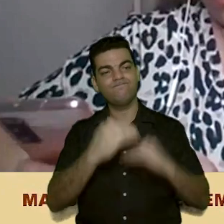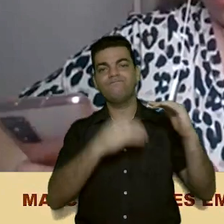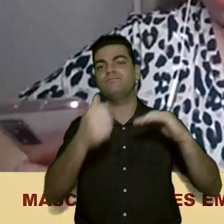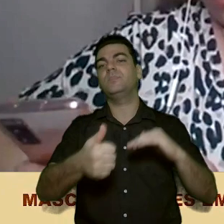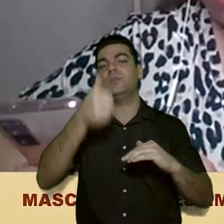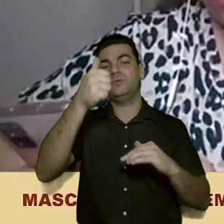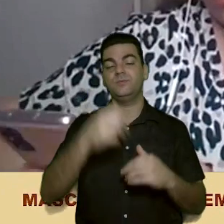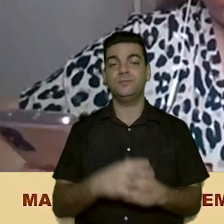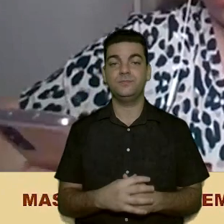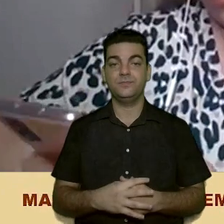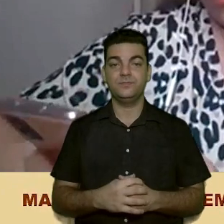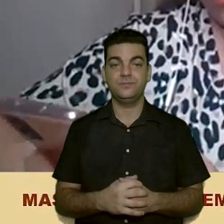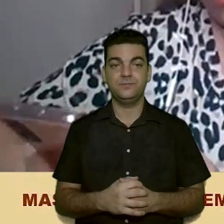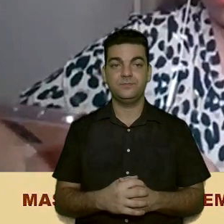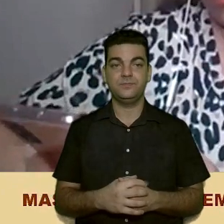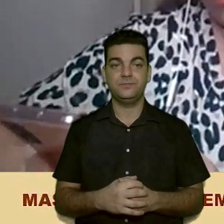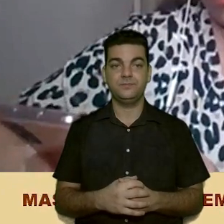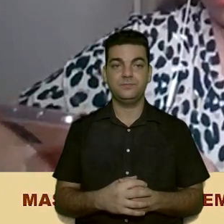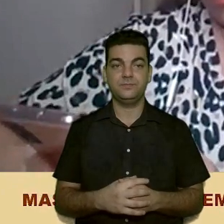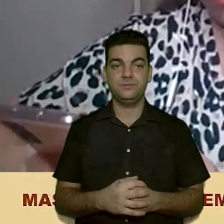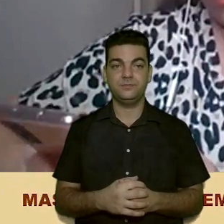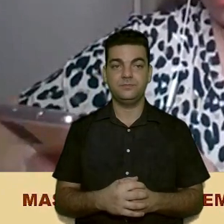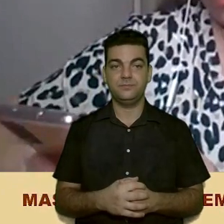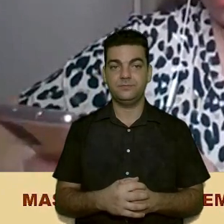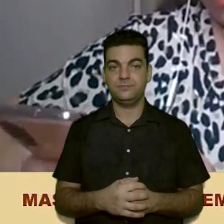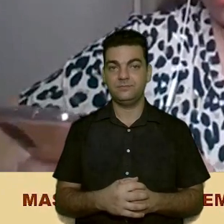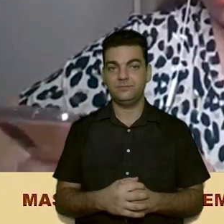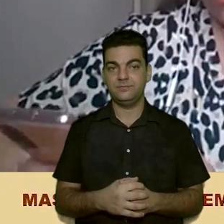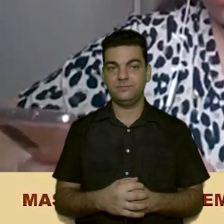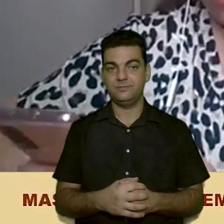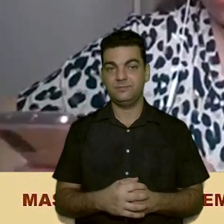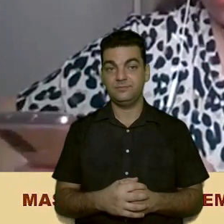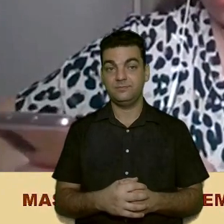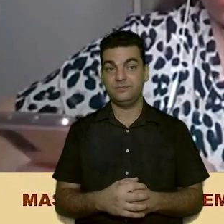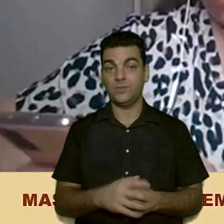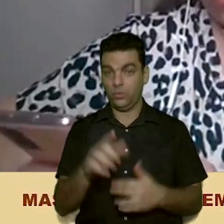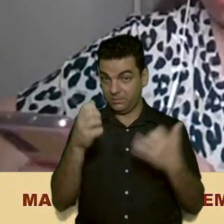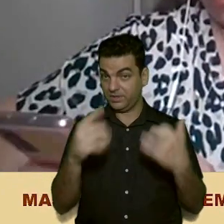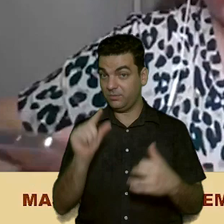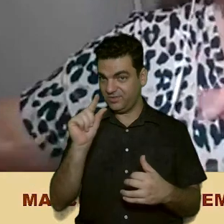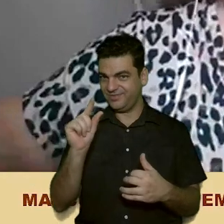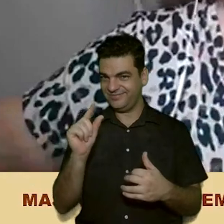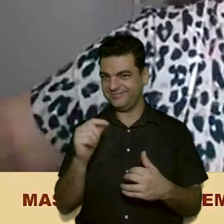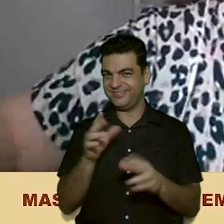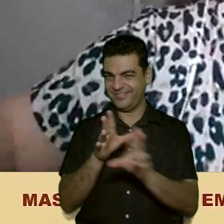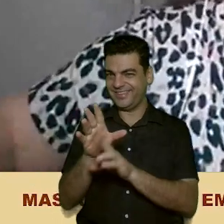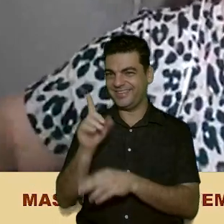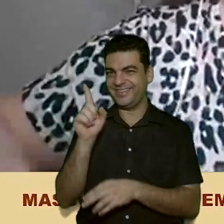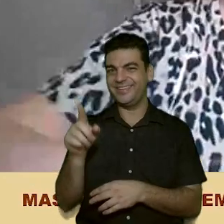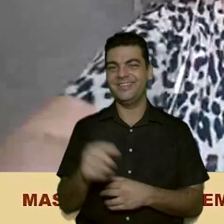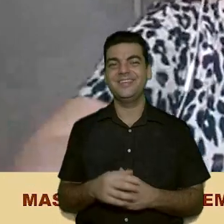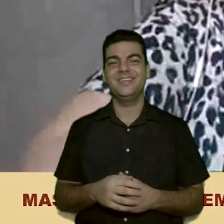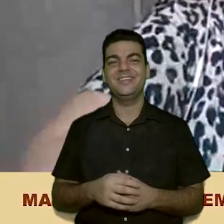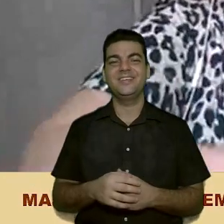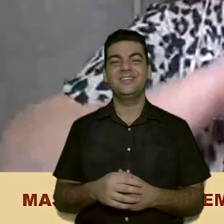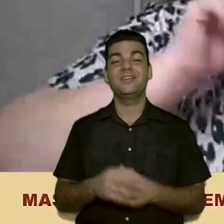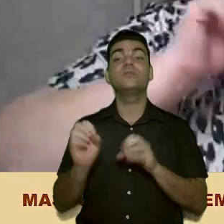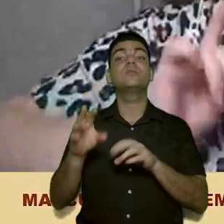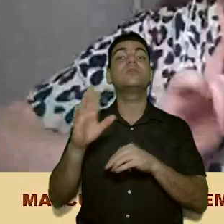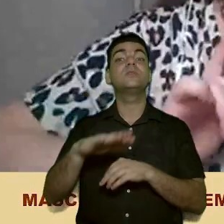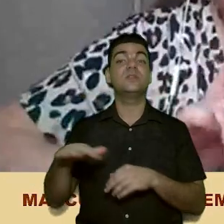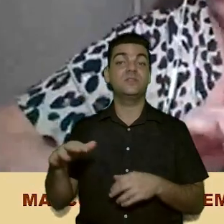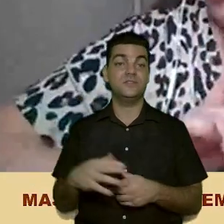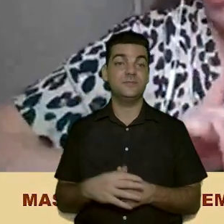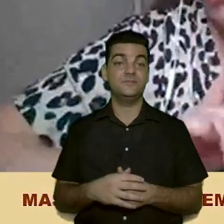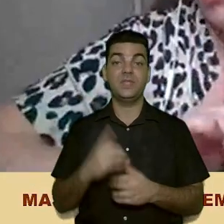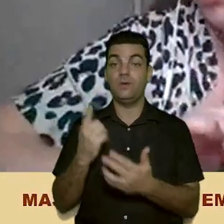o seu microcosmo e isso vai gerar um impacto, né, cada vez maior. A gente precisa normalizar essas conversas. Eu